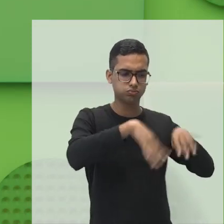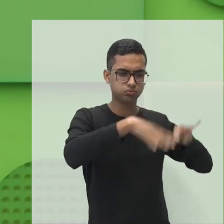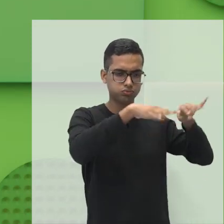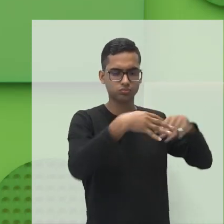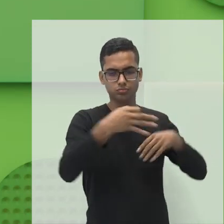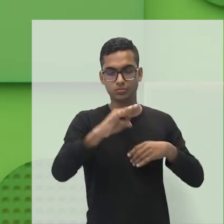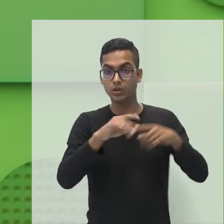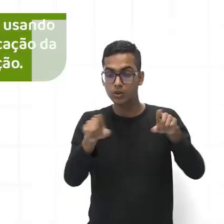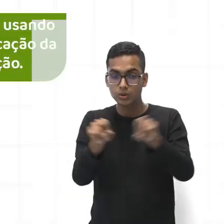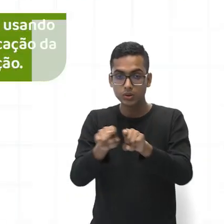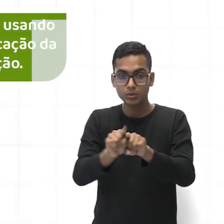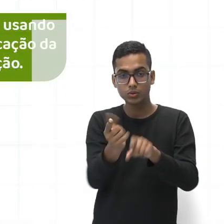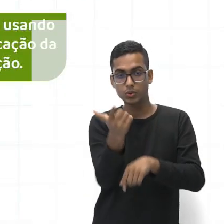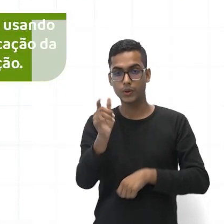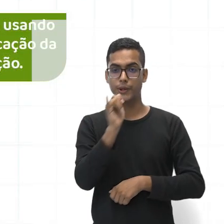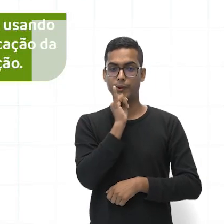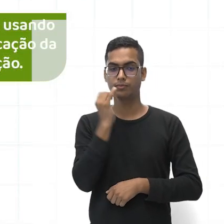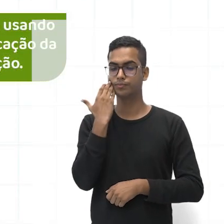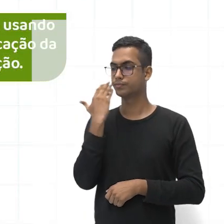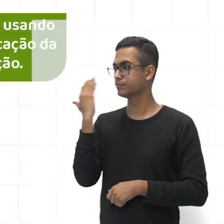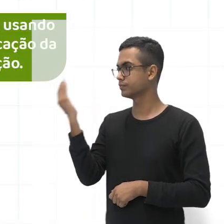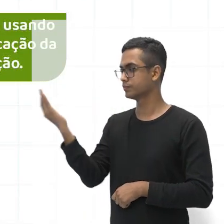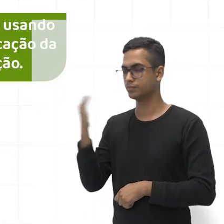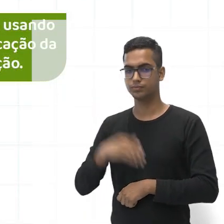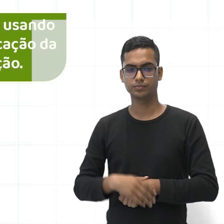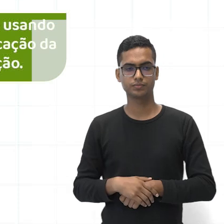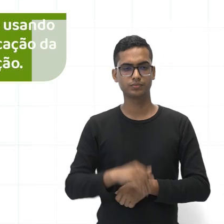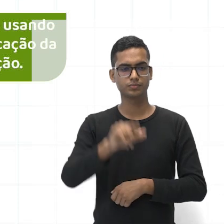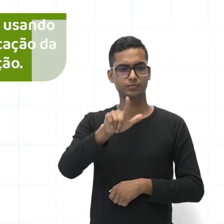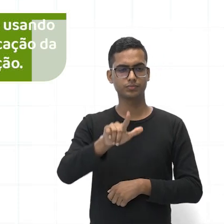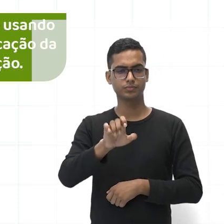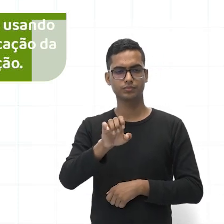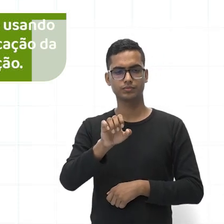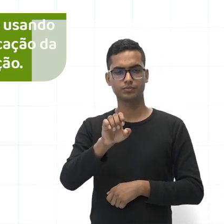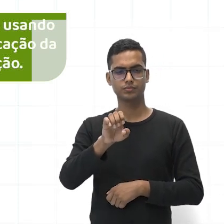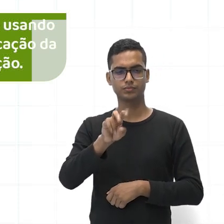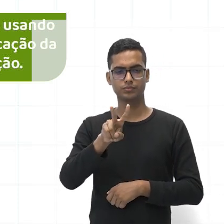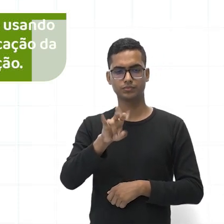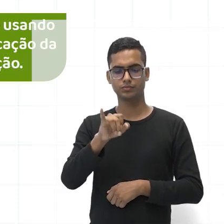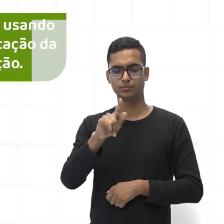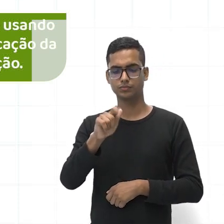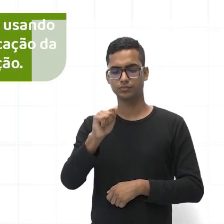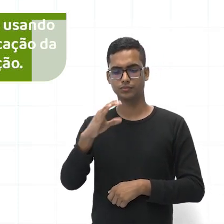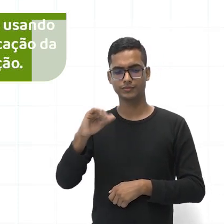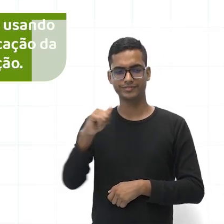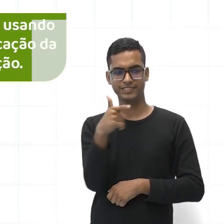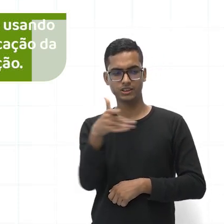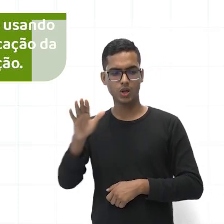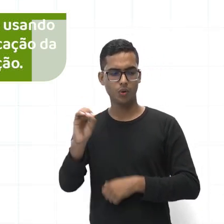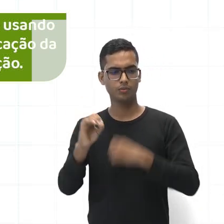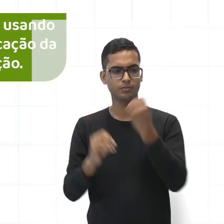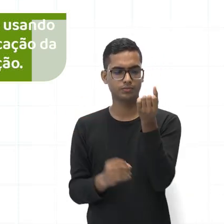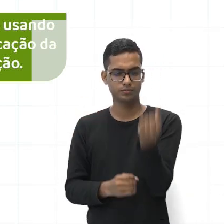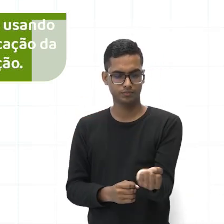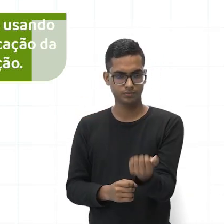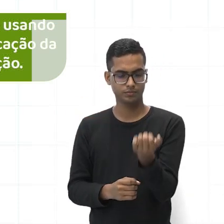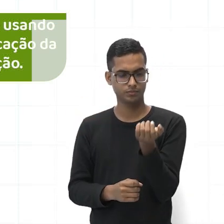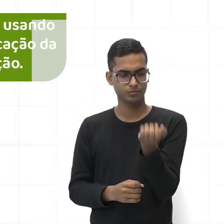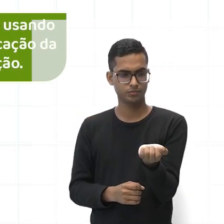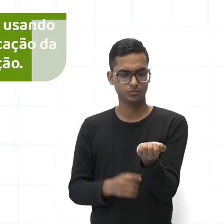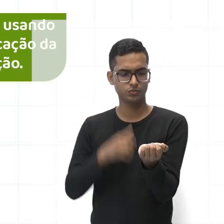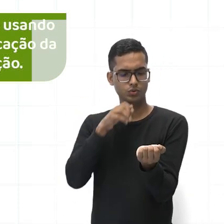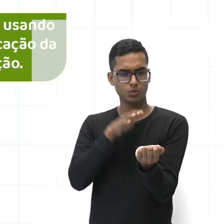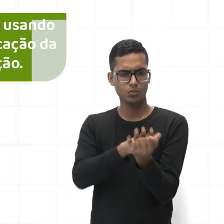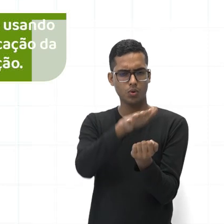temos qual próximo exemplo? A levigação, utilizada para